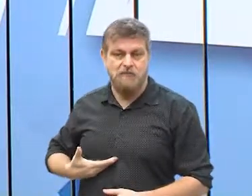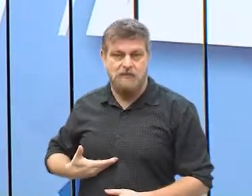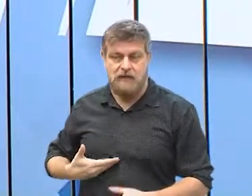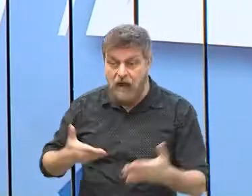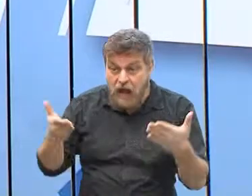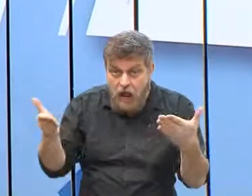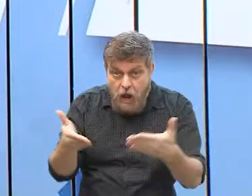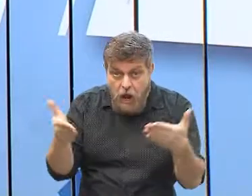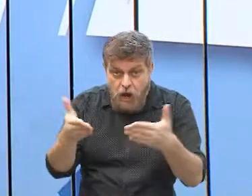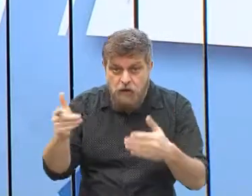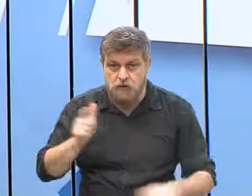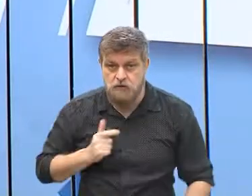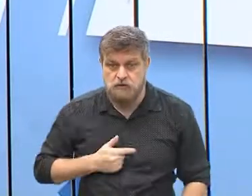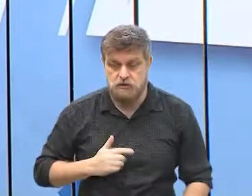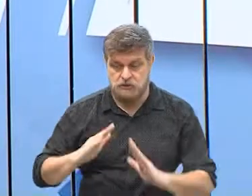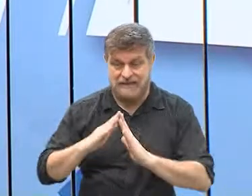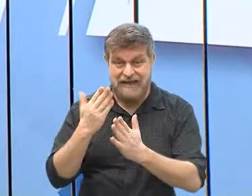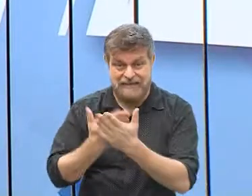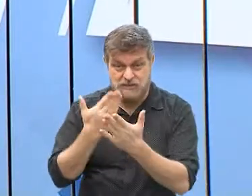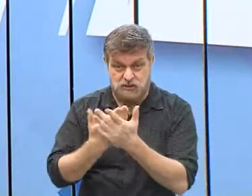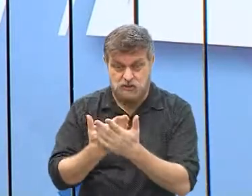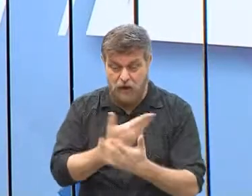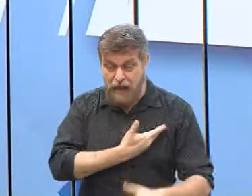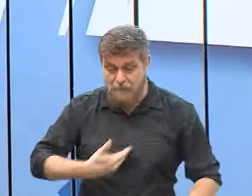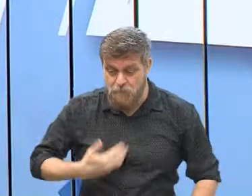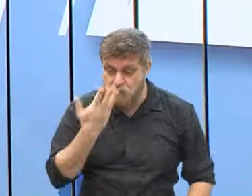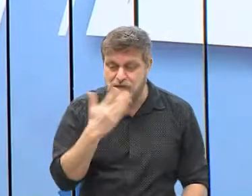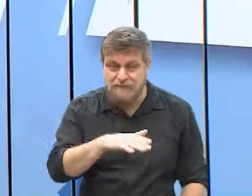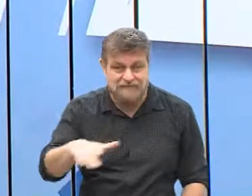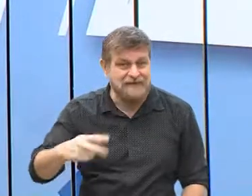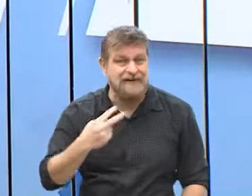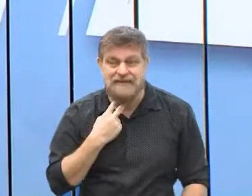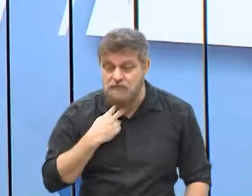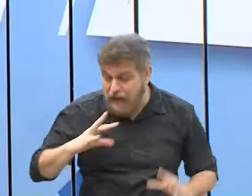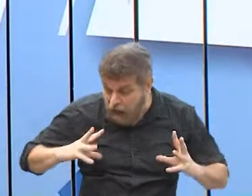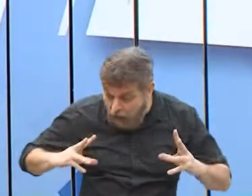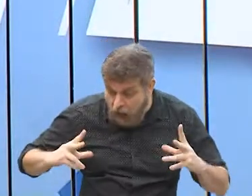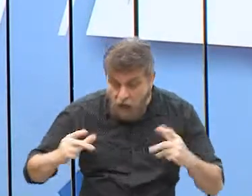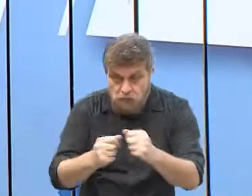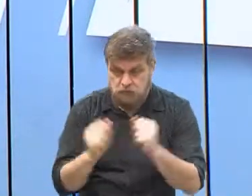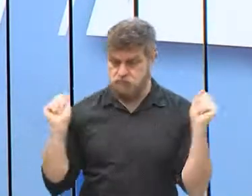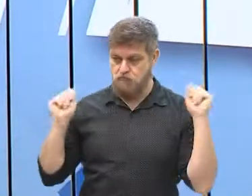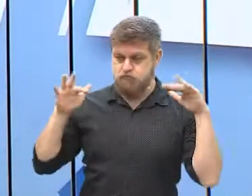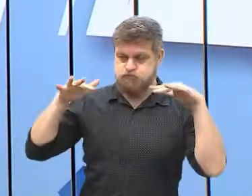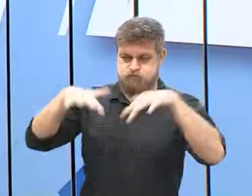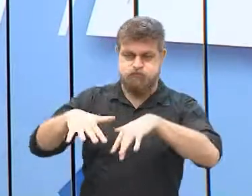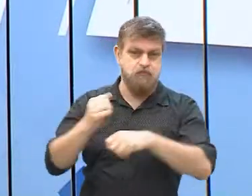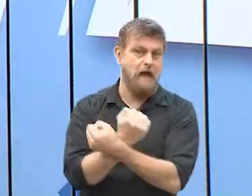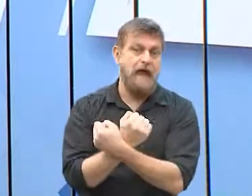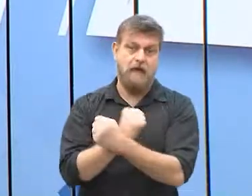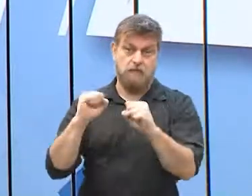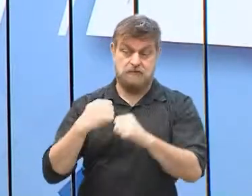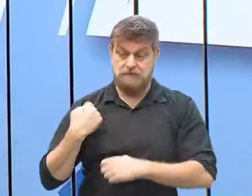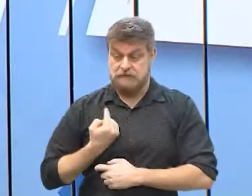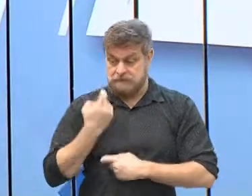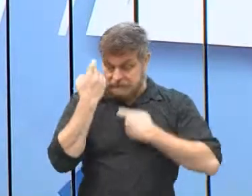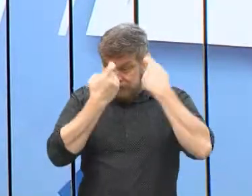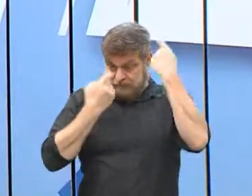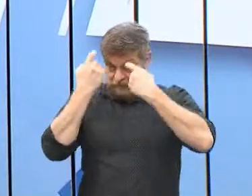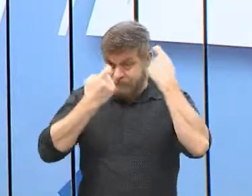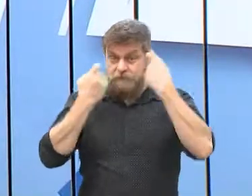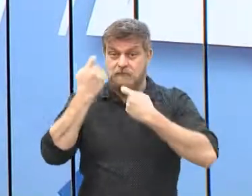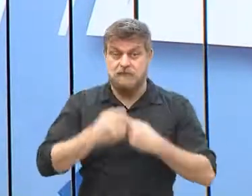hoje de educação infantil, ela é insuficiente para atender a toda a demanda. Então esse olhar, essa preocupação a gente tem que